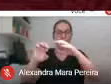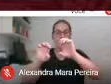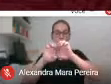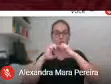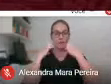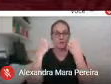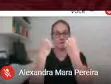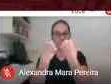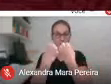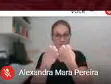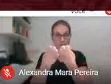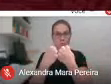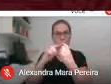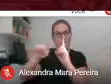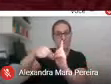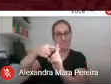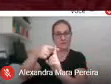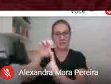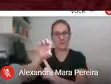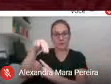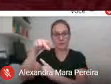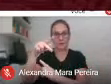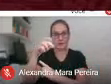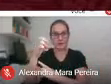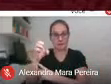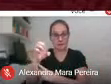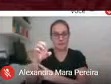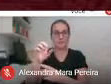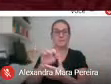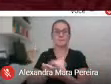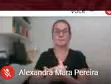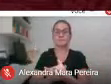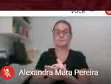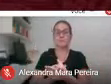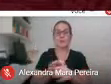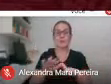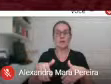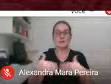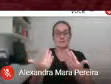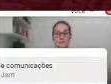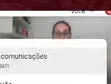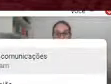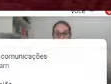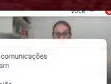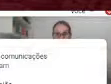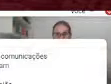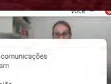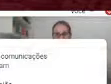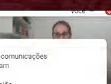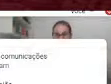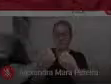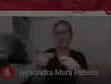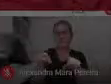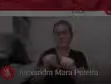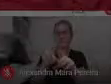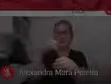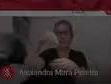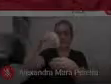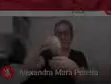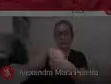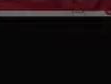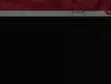UFGD e o ENEP, de modo que este evento figura também na programação do